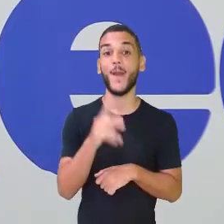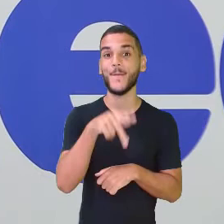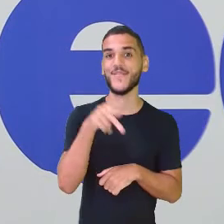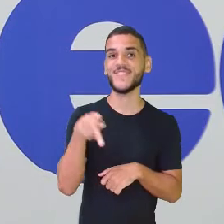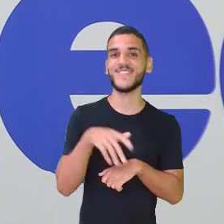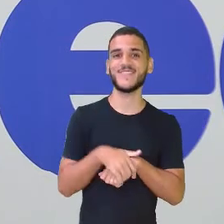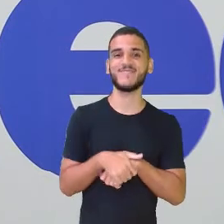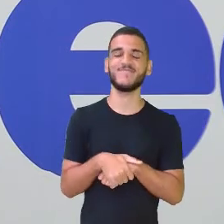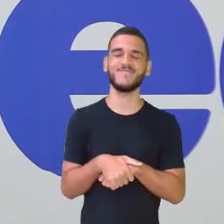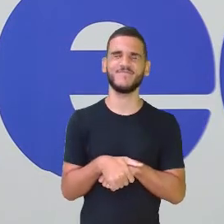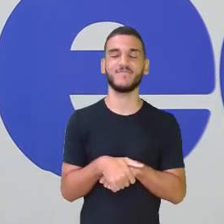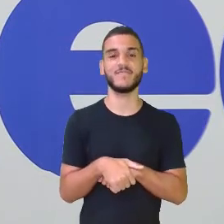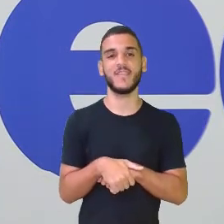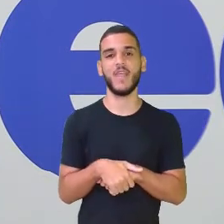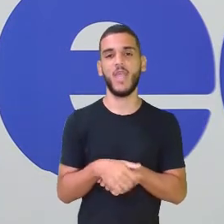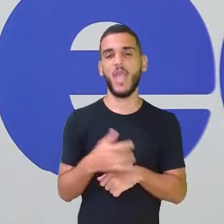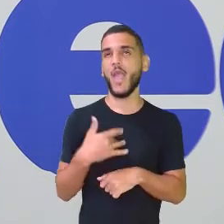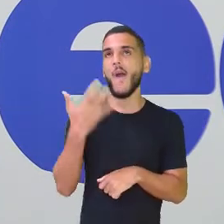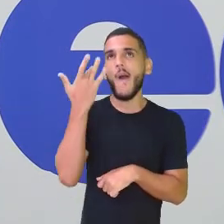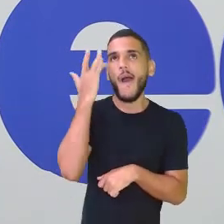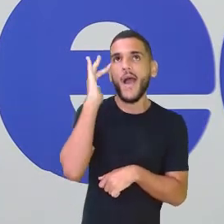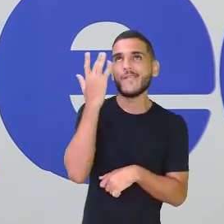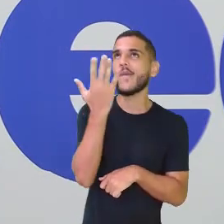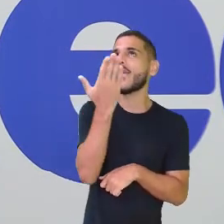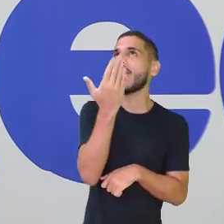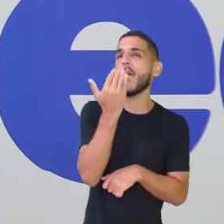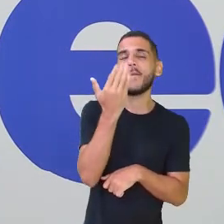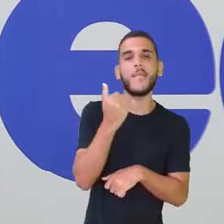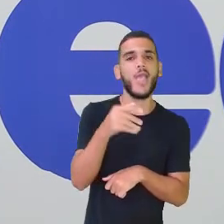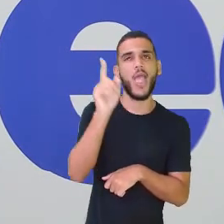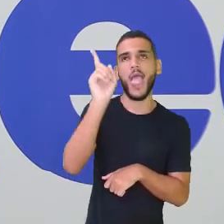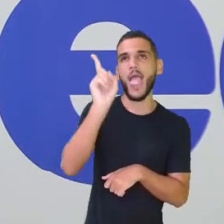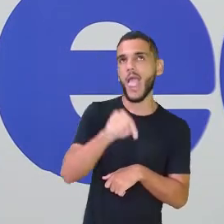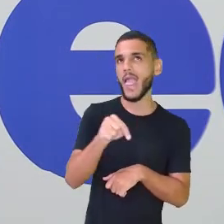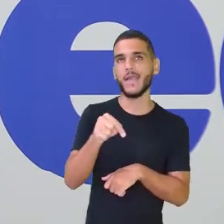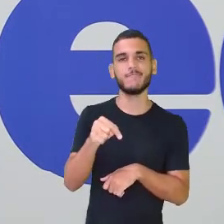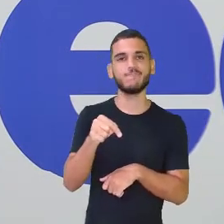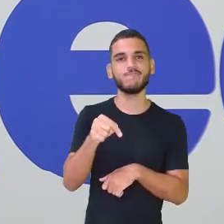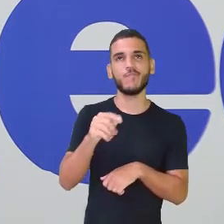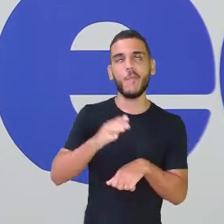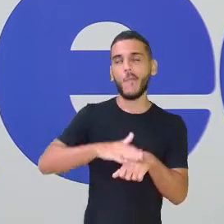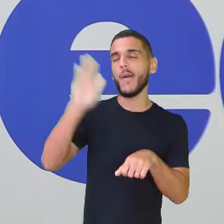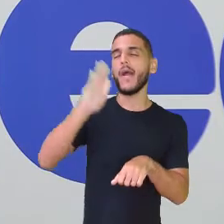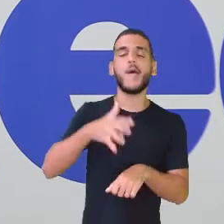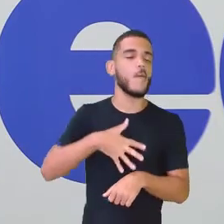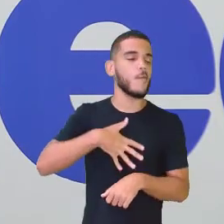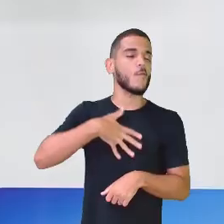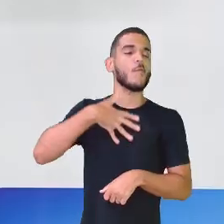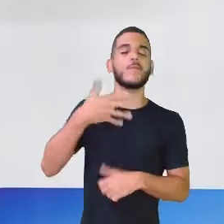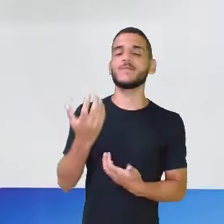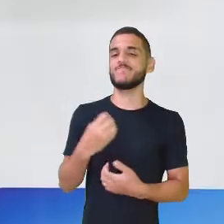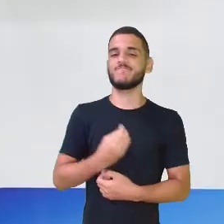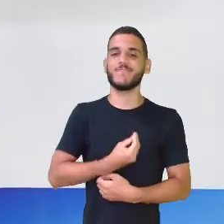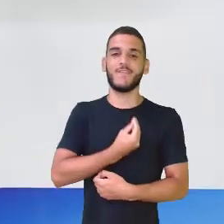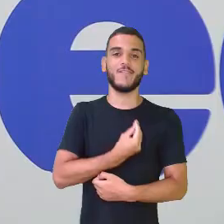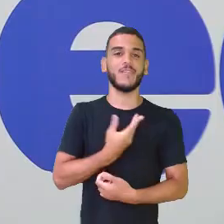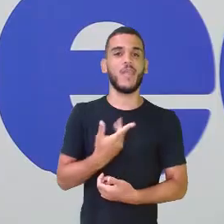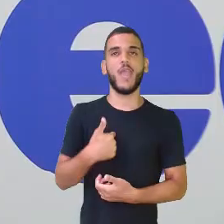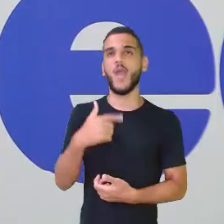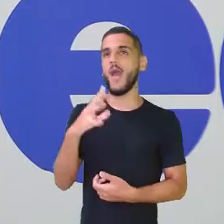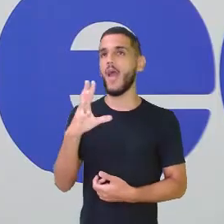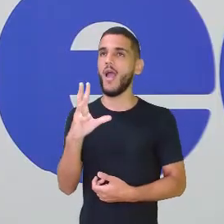comer né? é um dos maiores prazeres da vida, tá? Mas eu gosto muito de comer massa. Massa não tem... Massa e